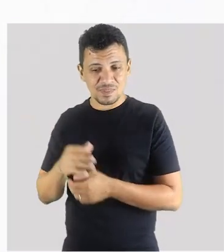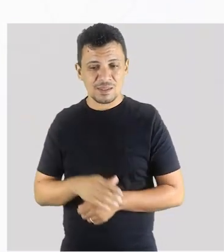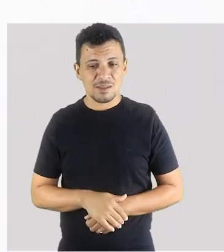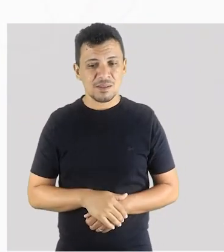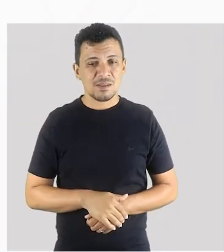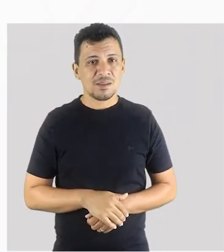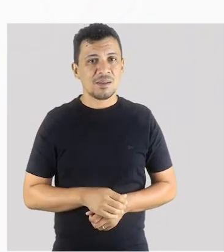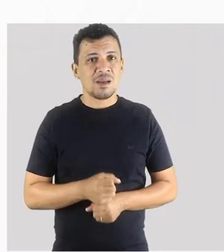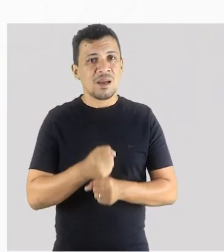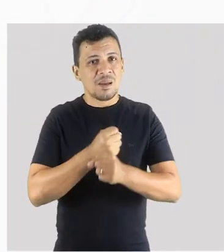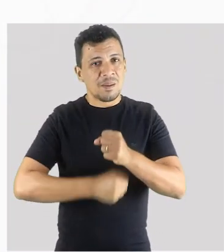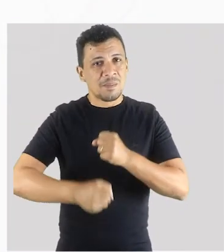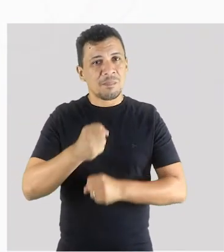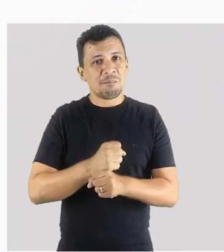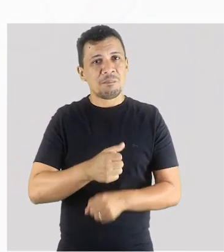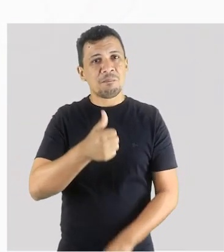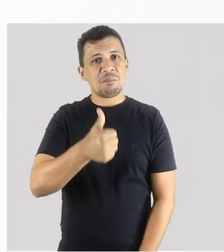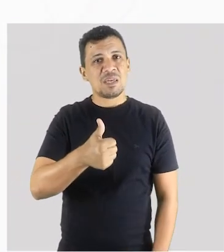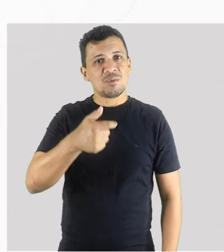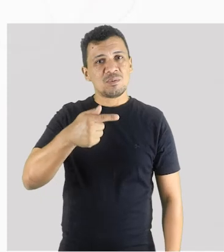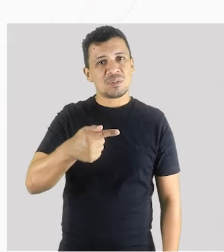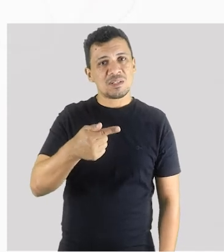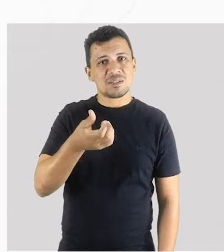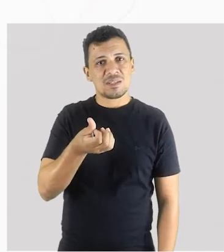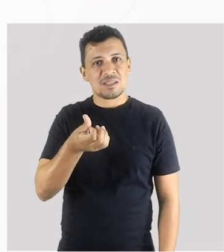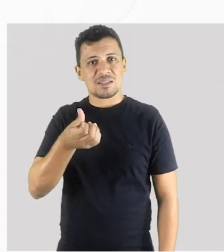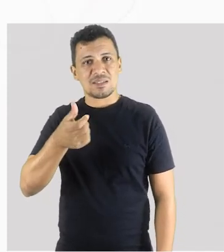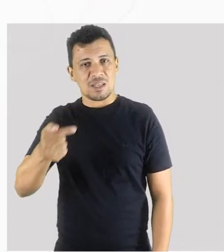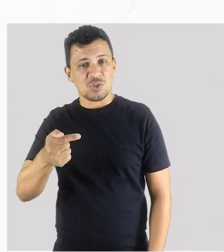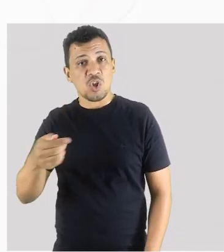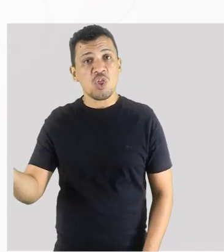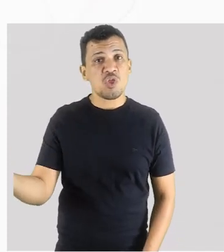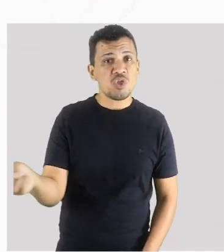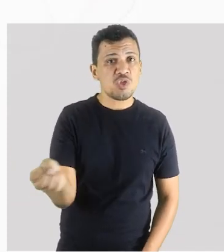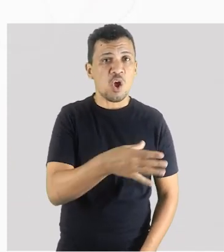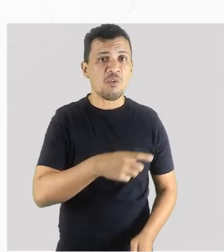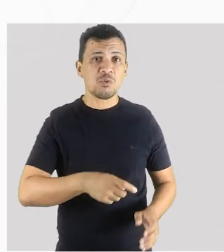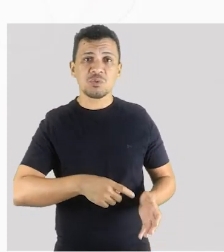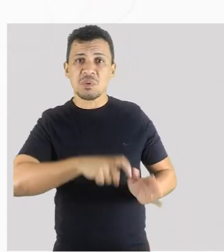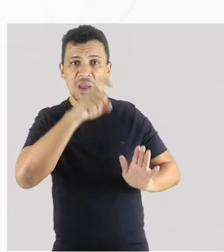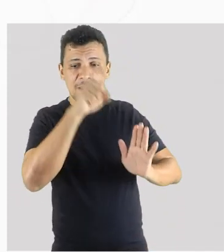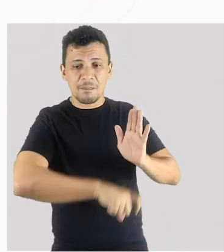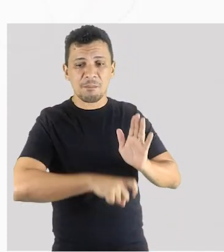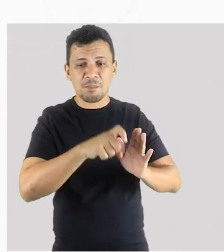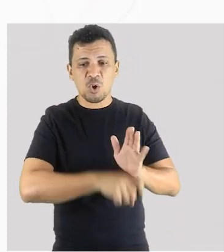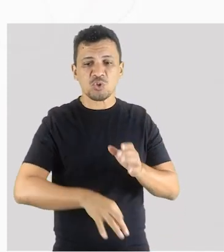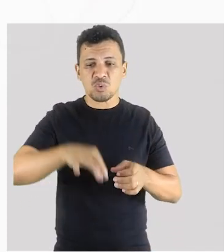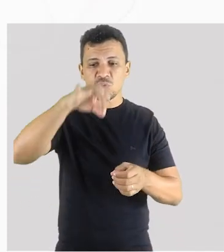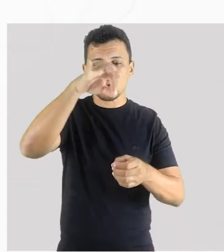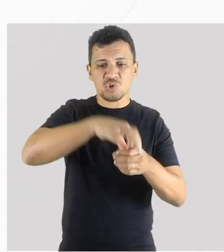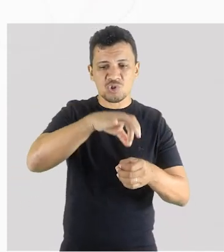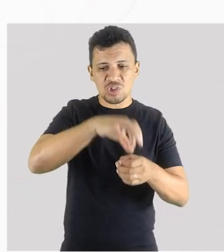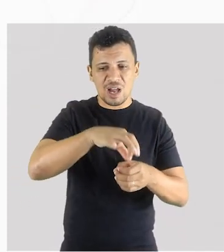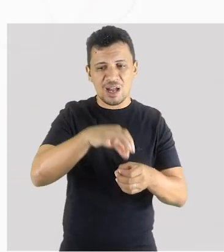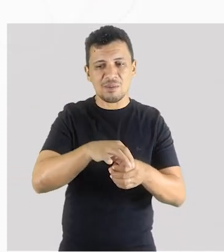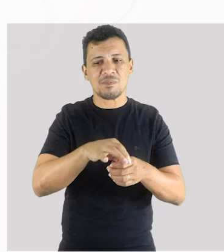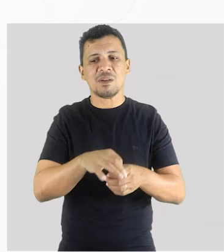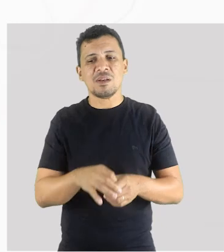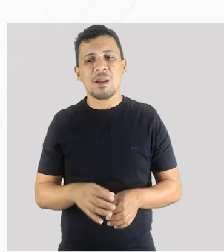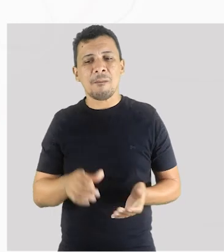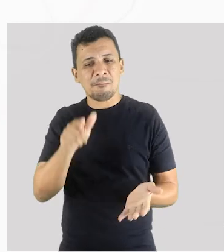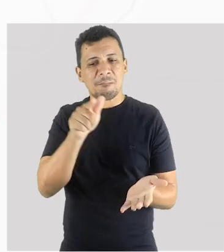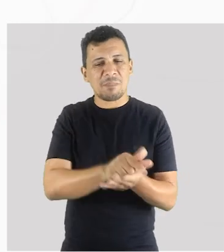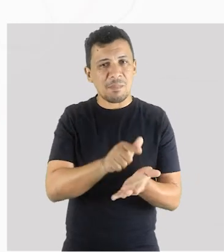Em 1767, com novos impostos sobre o chá, vidro, papel e chumbo. Então, os colonos se opuseram às novas